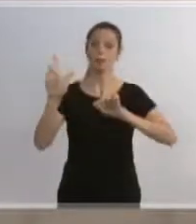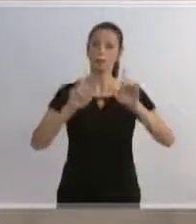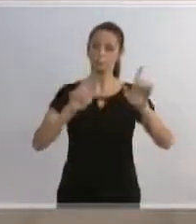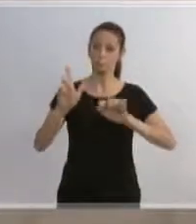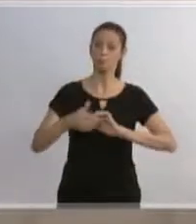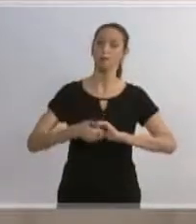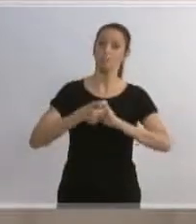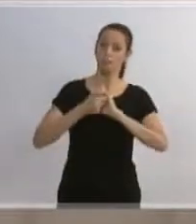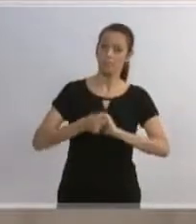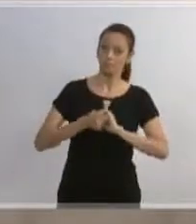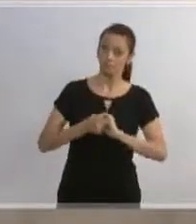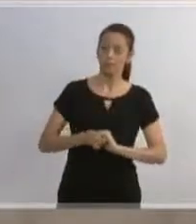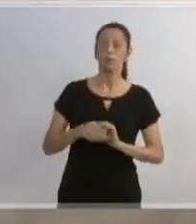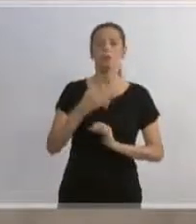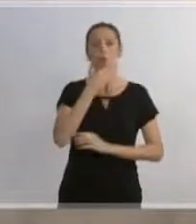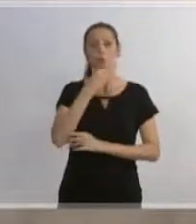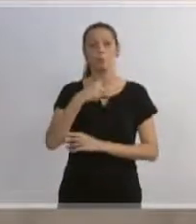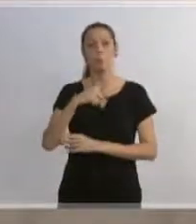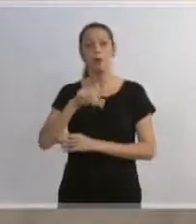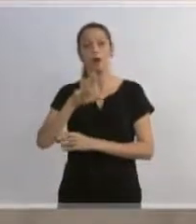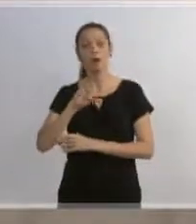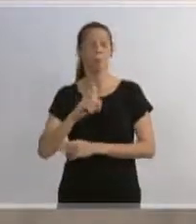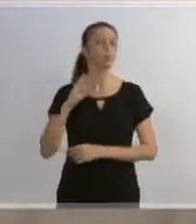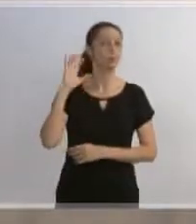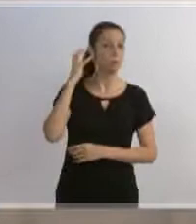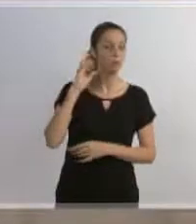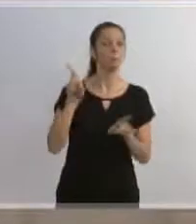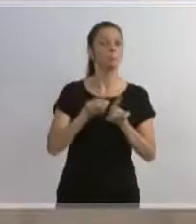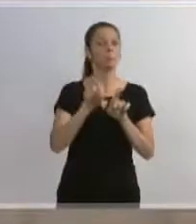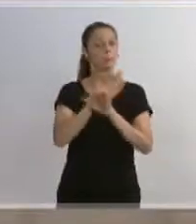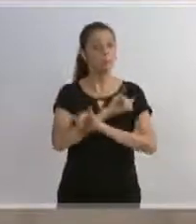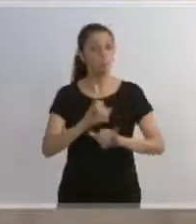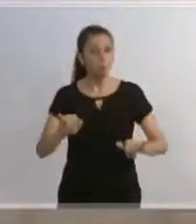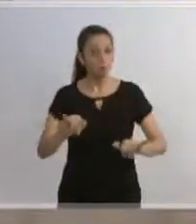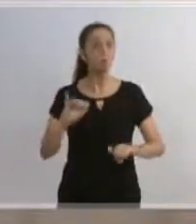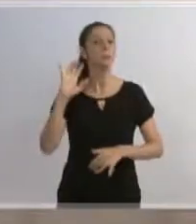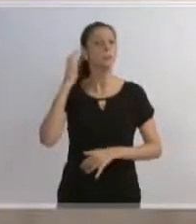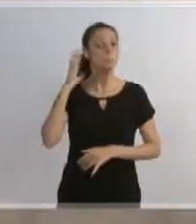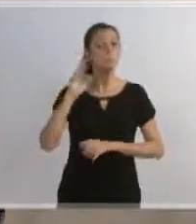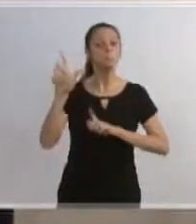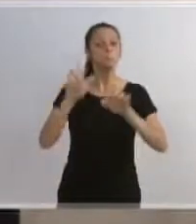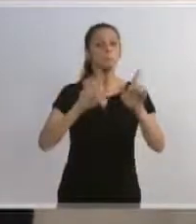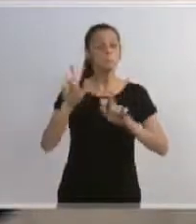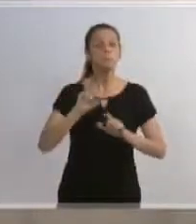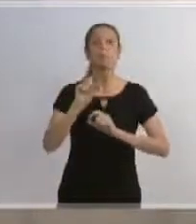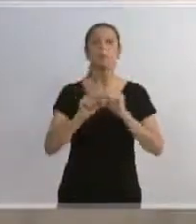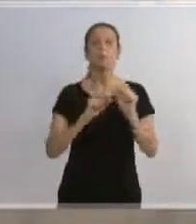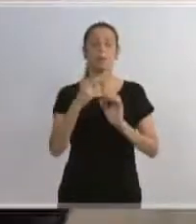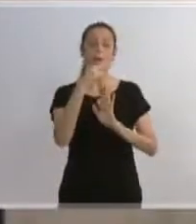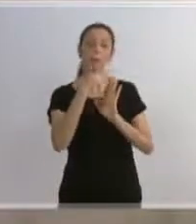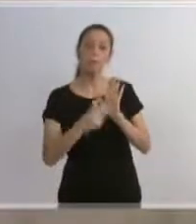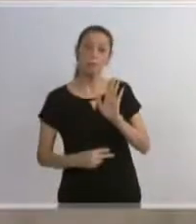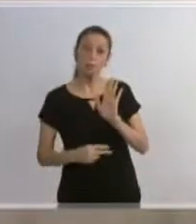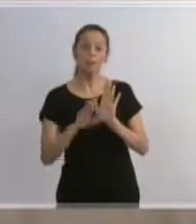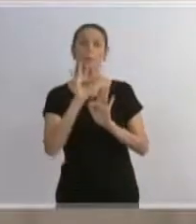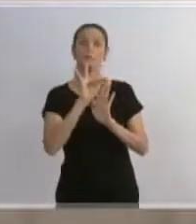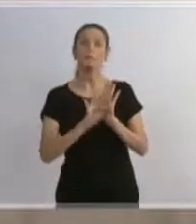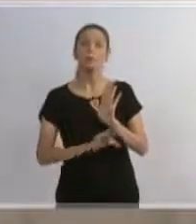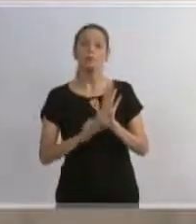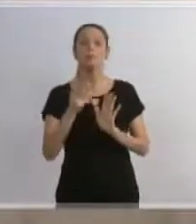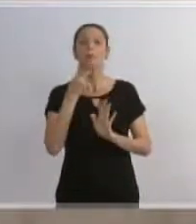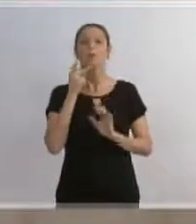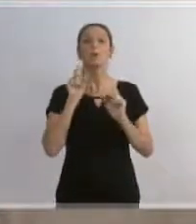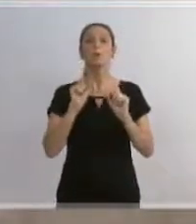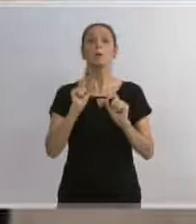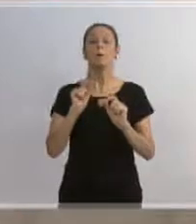interpretação. Paulo César também se posicionou na rádio da mesma forma. Meio de comunicações que simplesmente puxa o texto, vão acabar com os cobradores. E lança